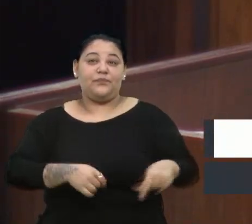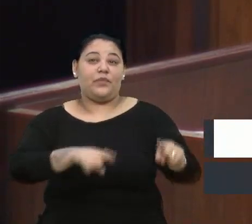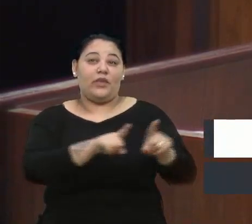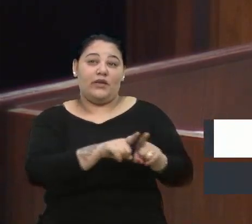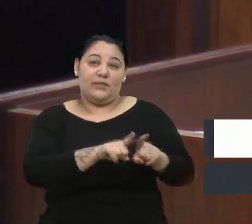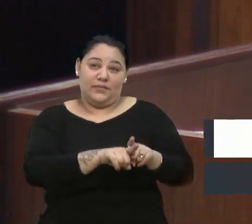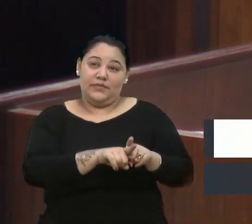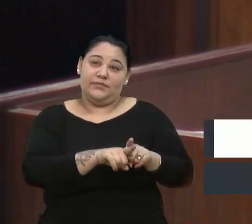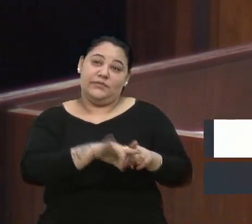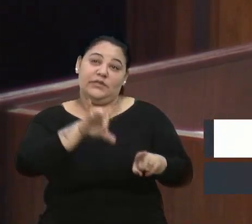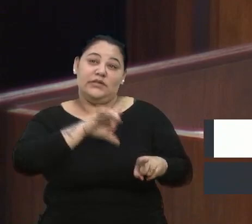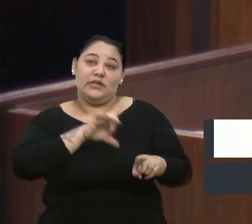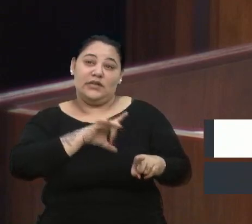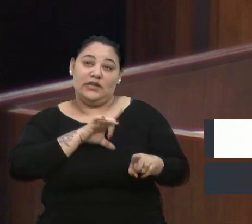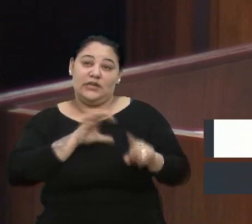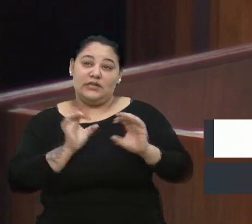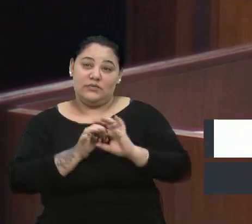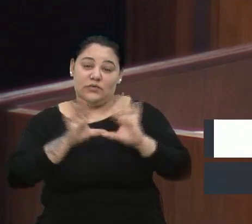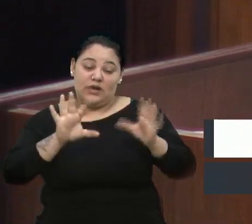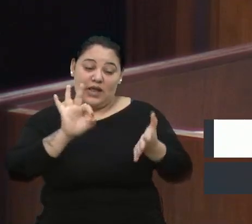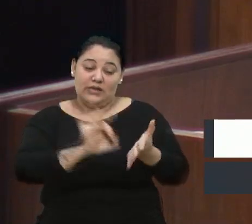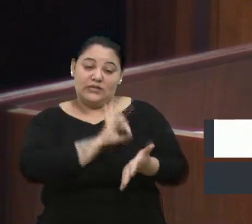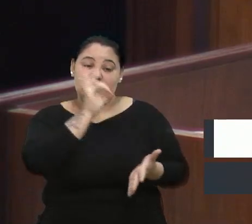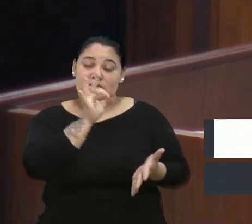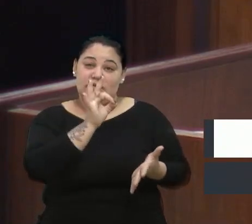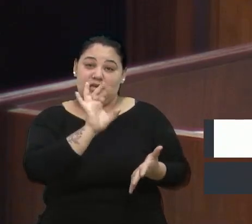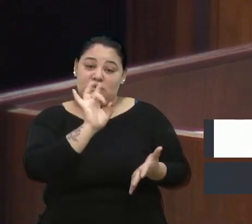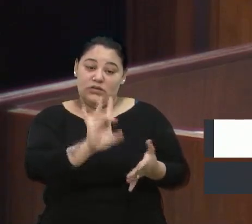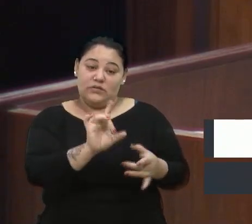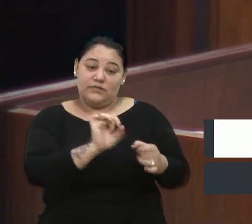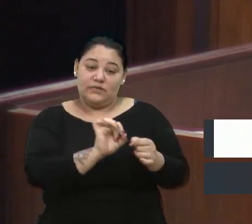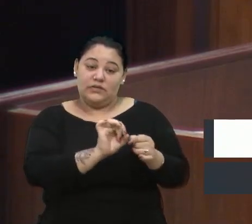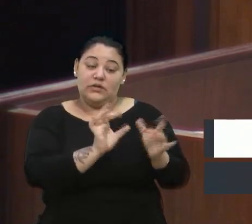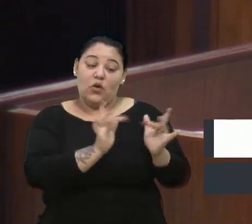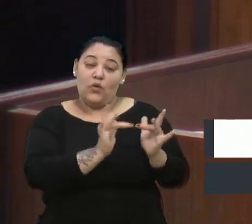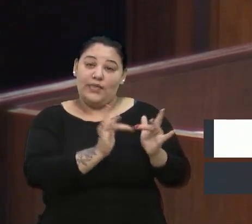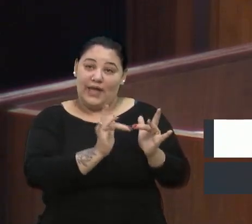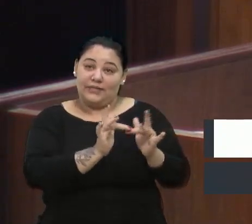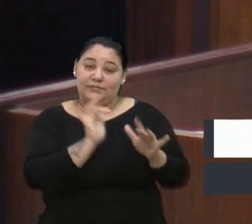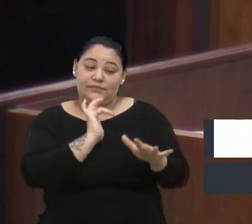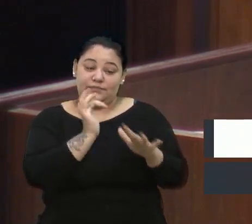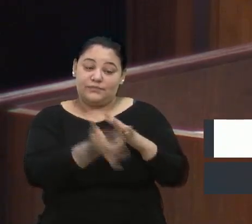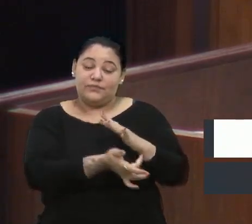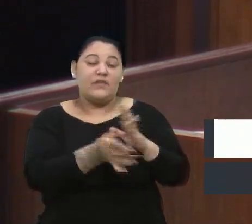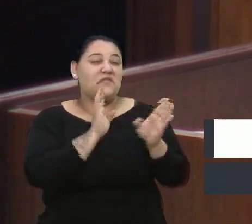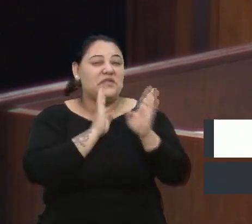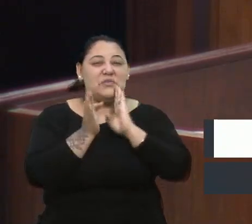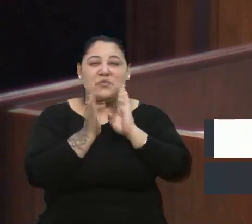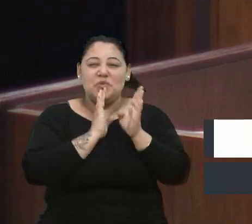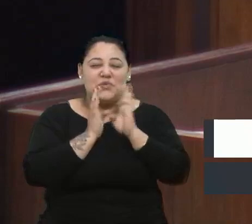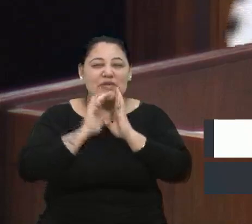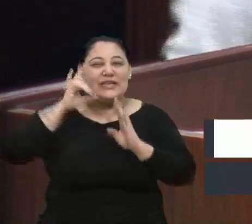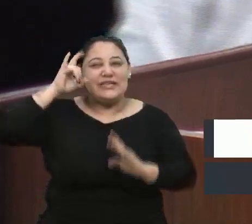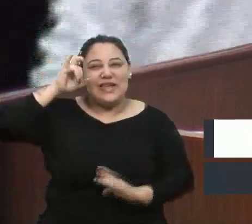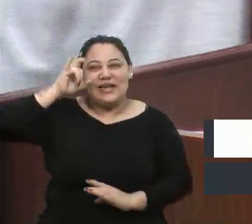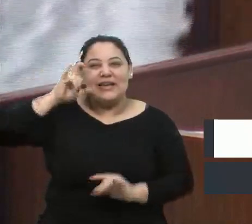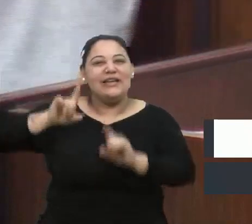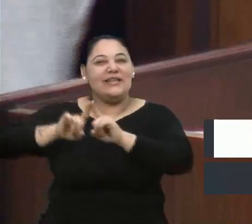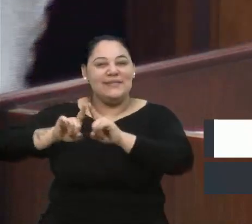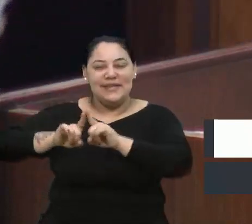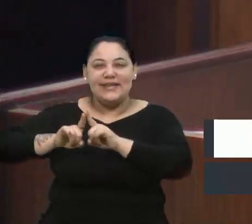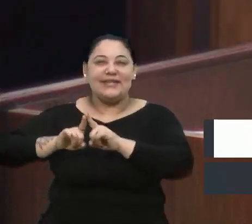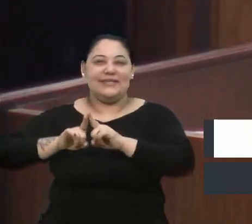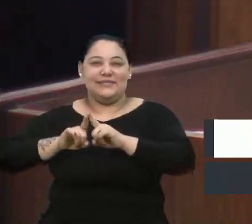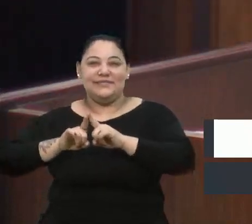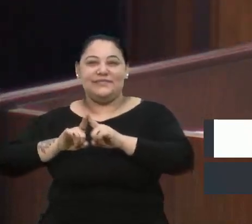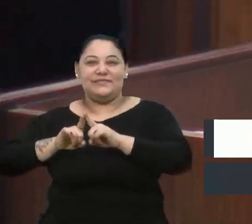a disponibilidade de inscrições, é só entrar em contato através das redes sociais, Facebook, Instagram, e também